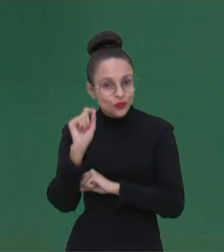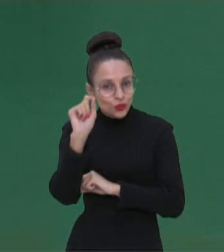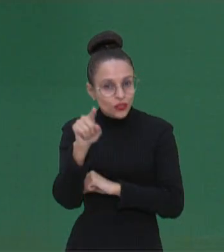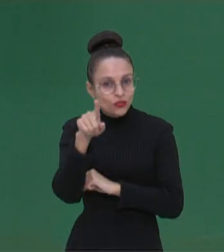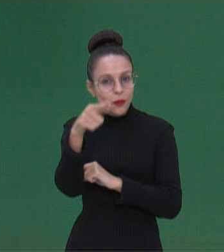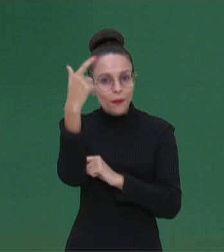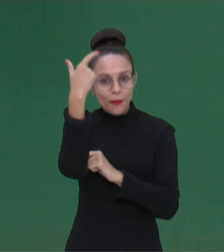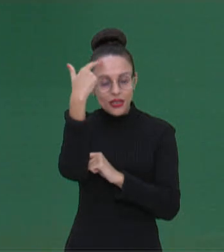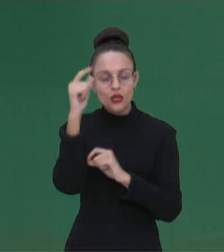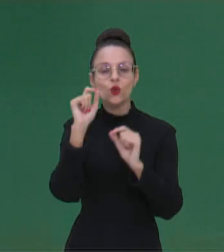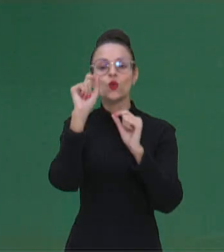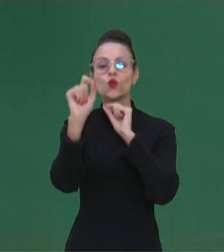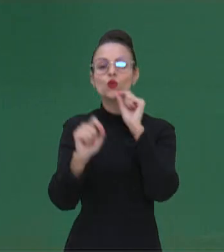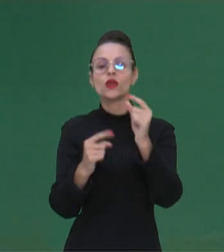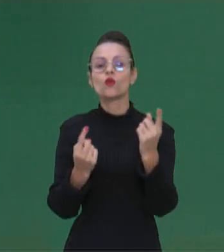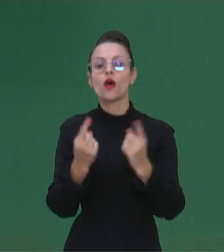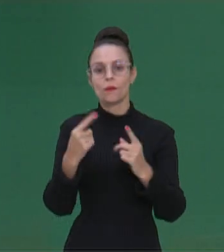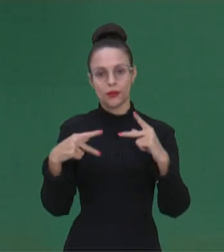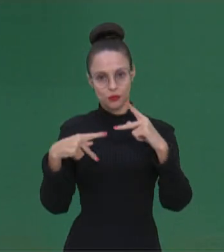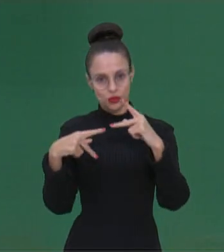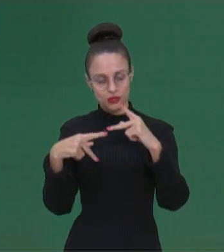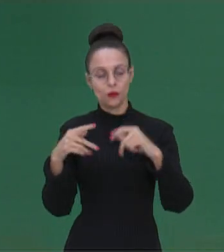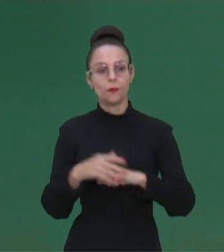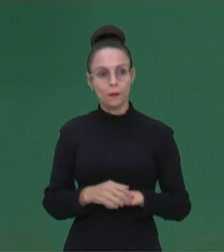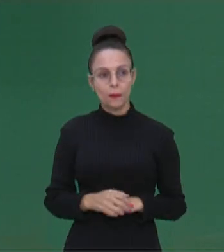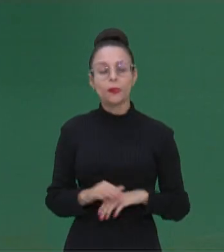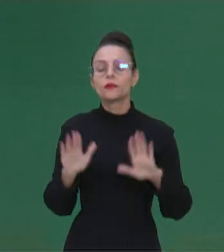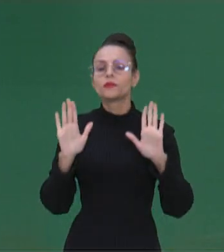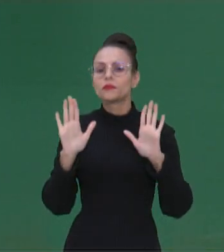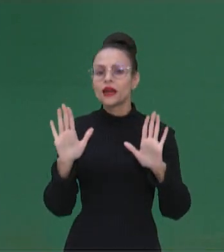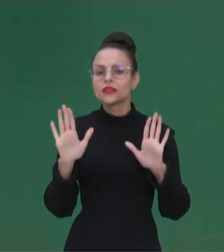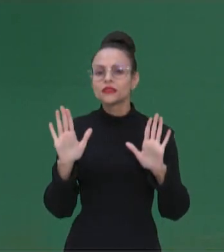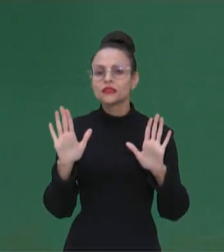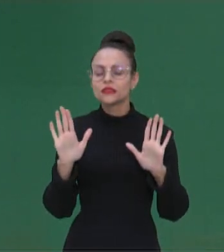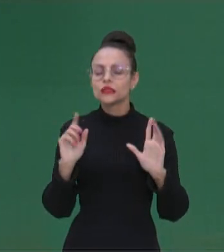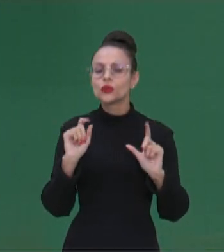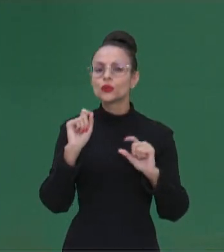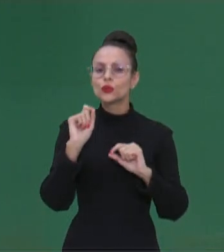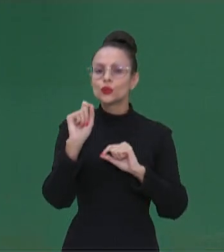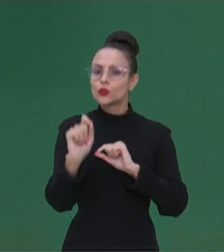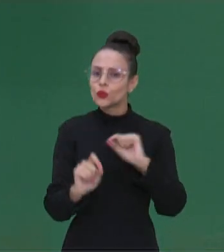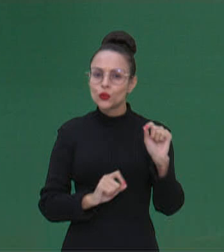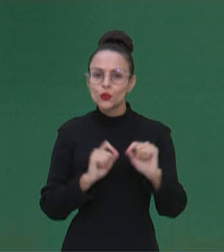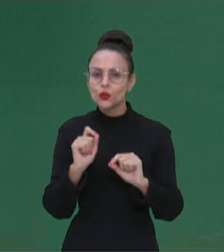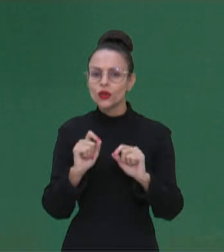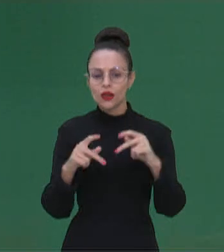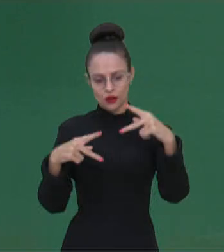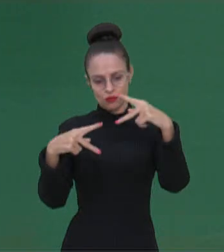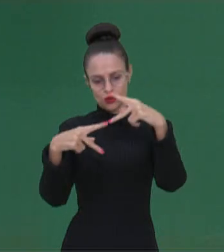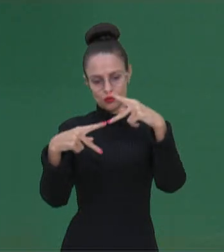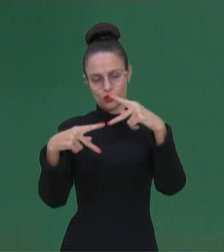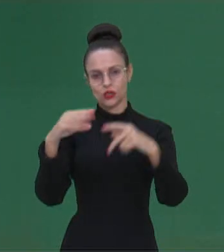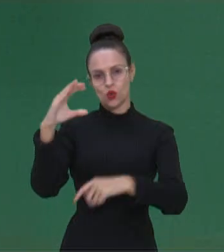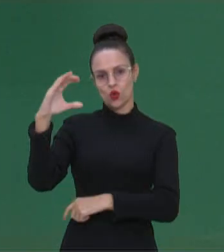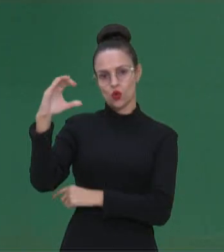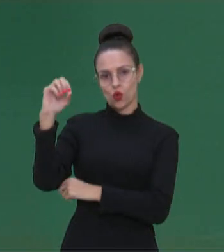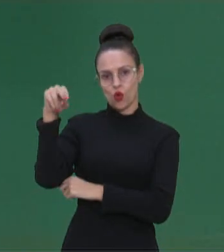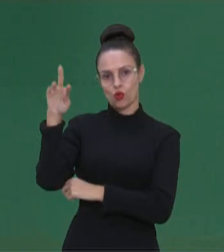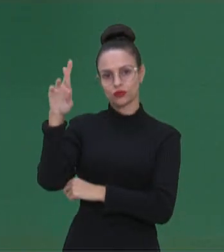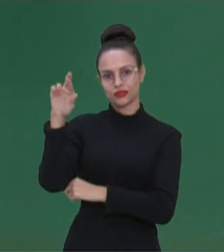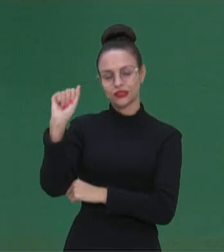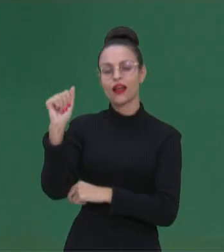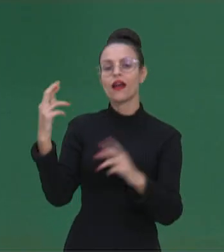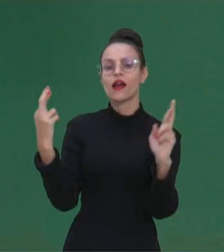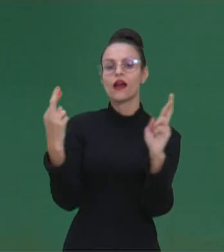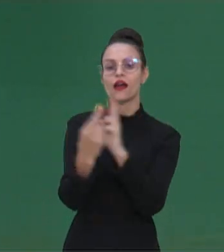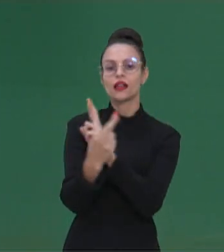resposta do que qual é a preposição. Mas o que ela me mostra de relação? Que relação